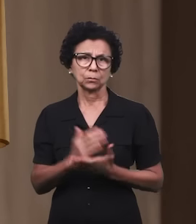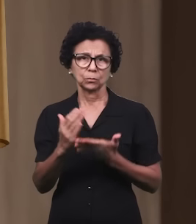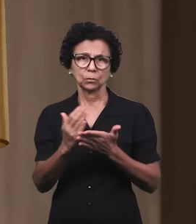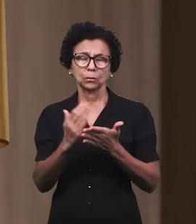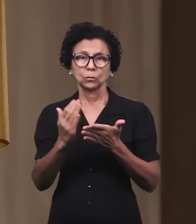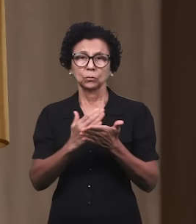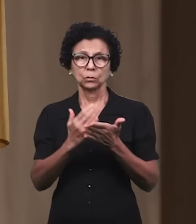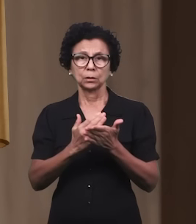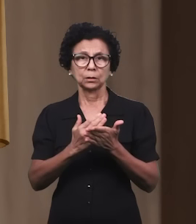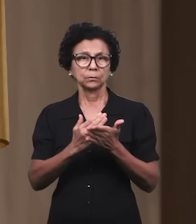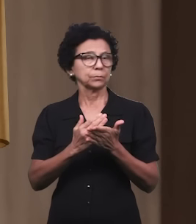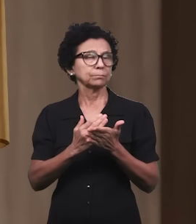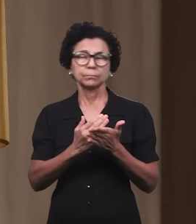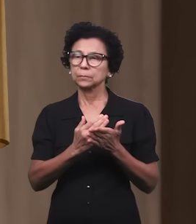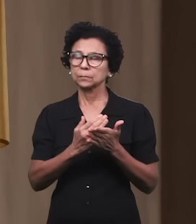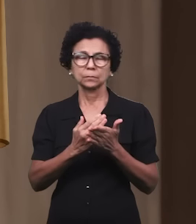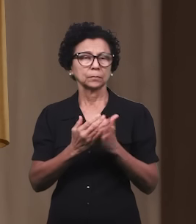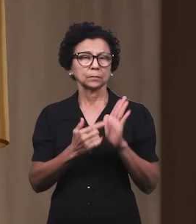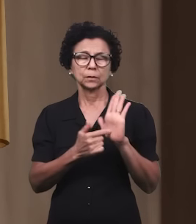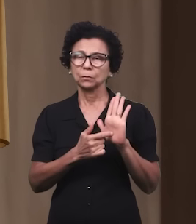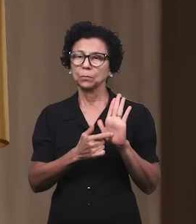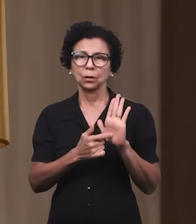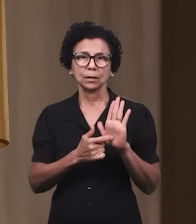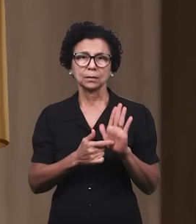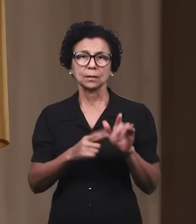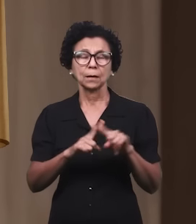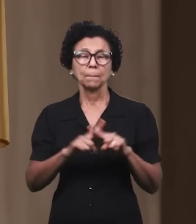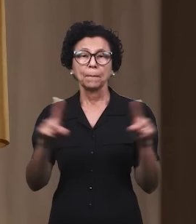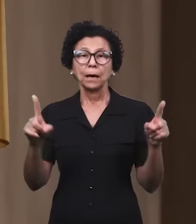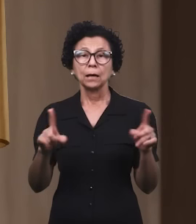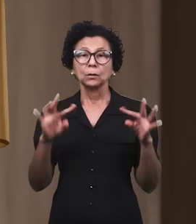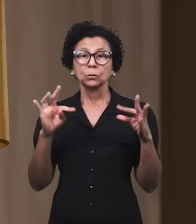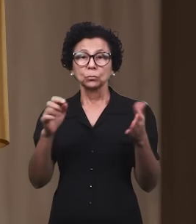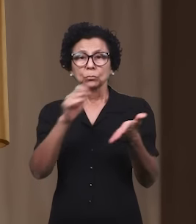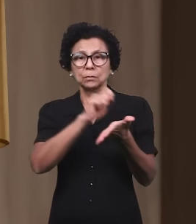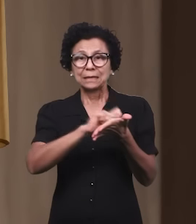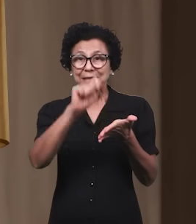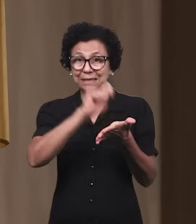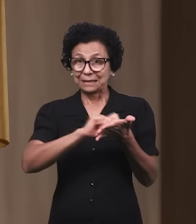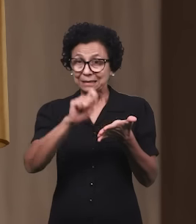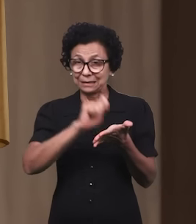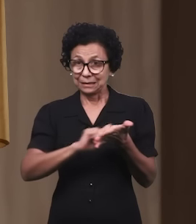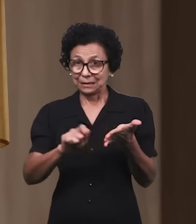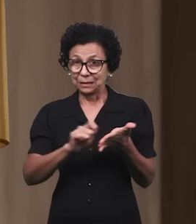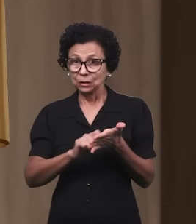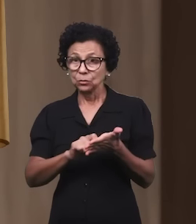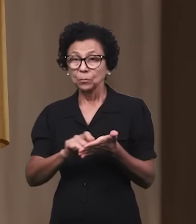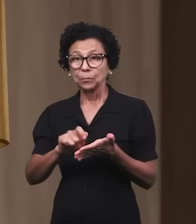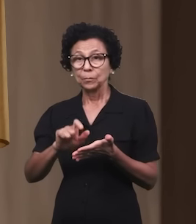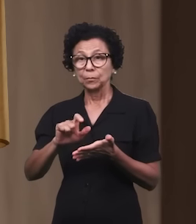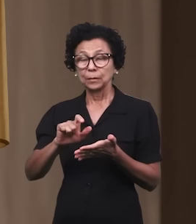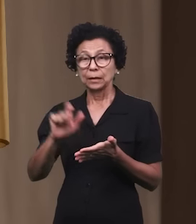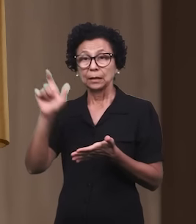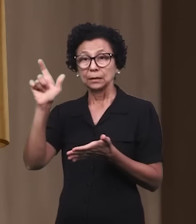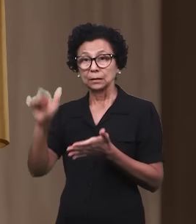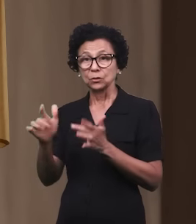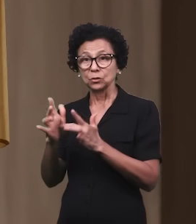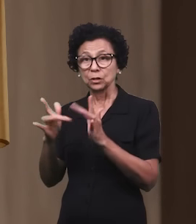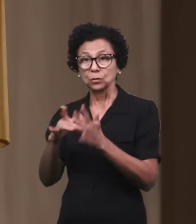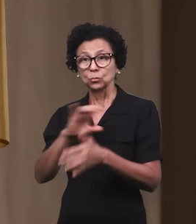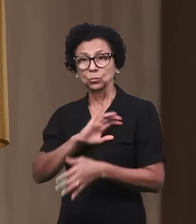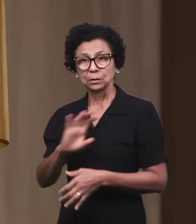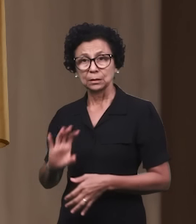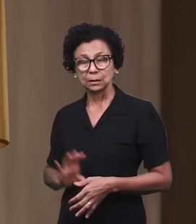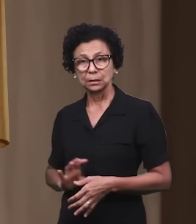livro. Estes, porém, foram escritos para que creiais que Jesus é o Cristo, o Filho de